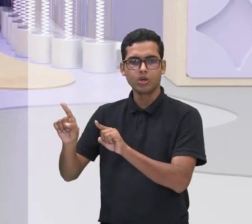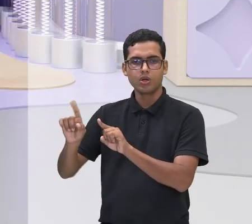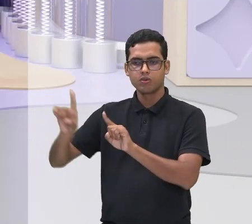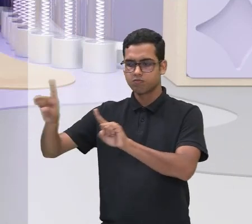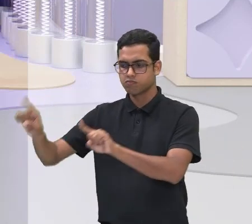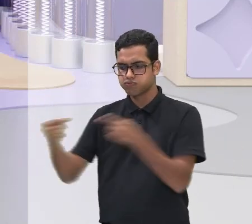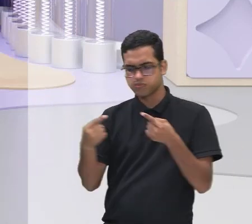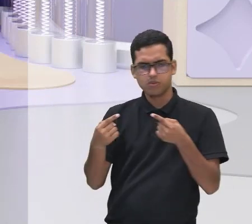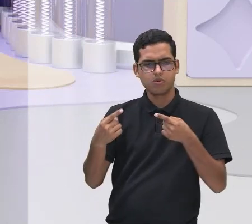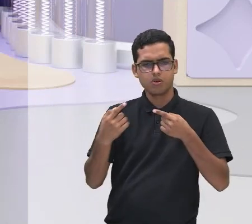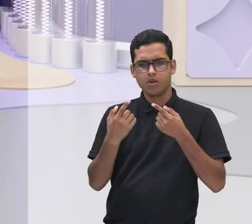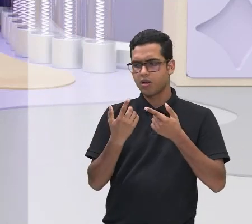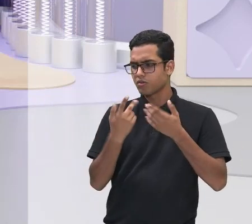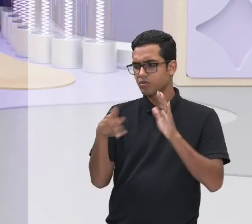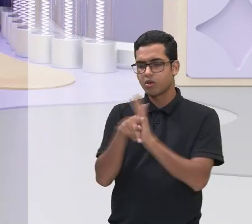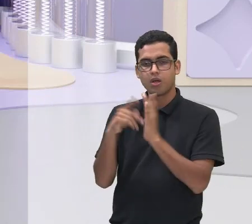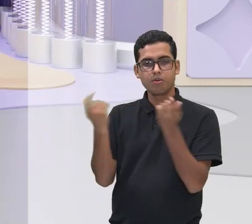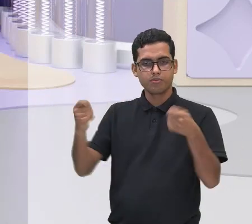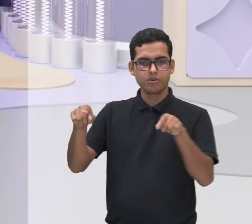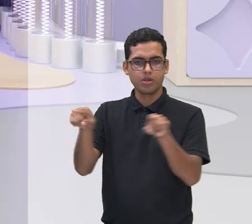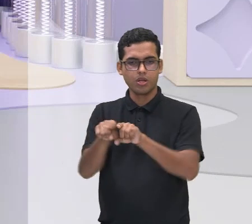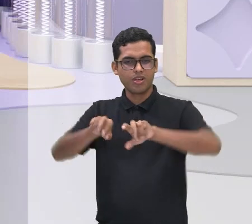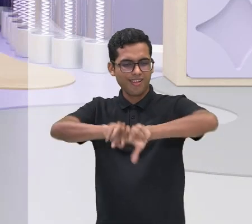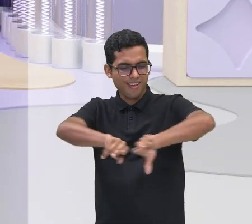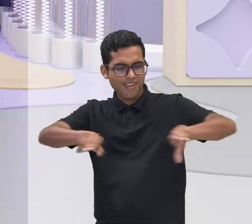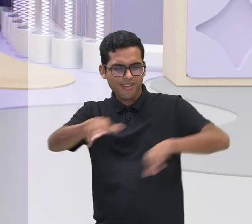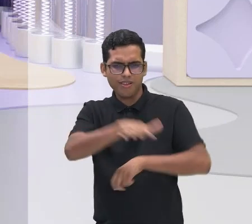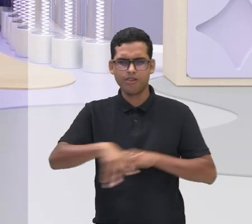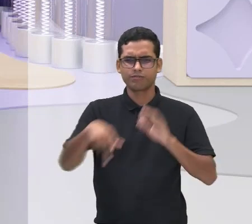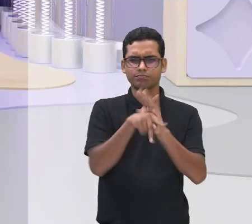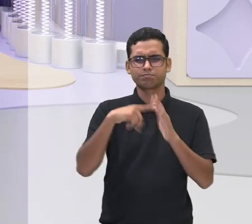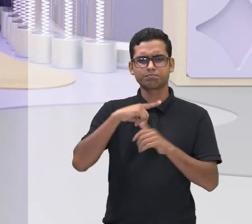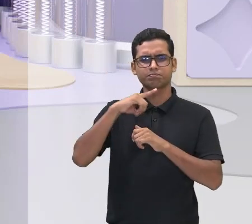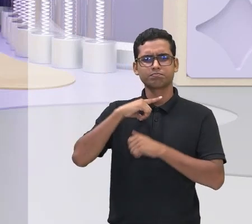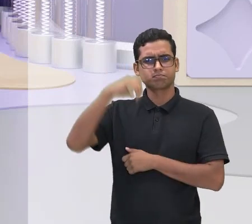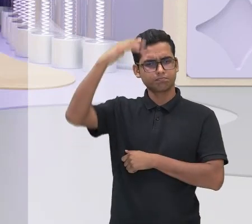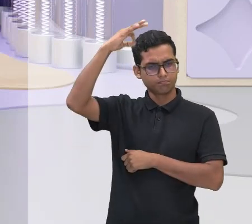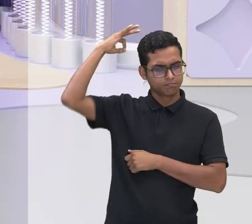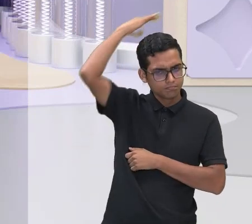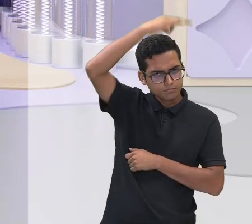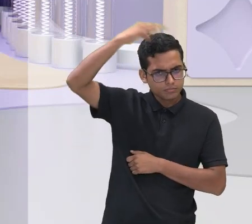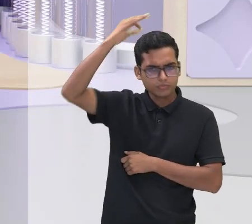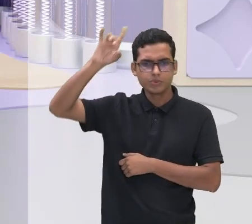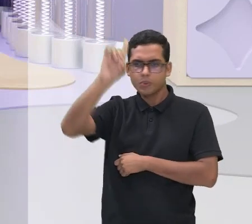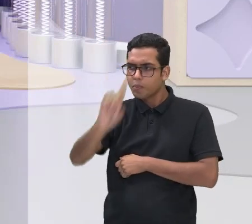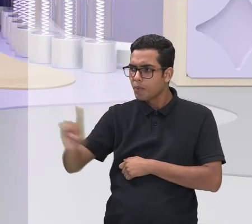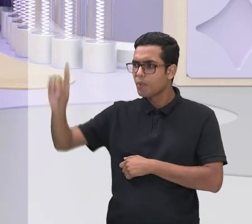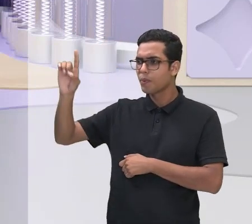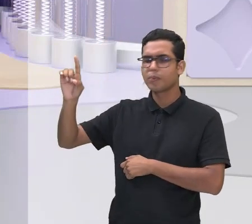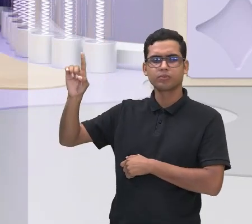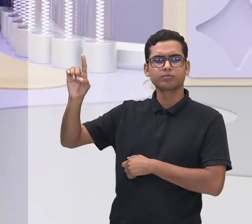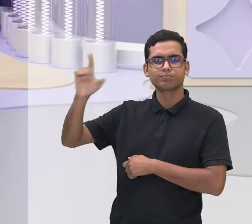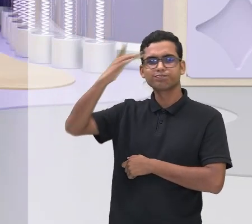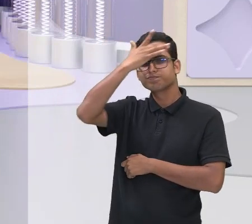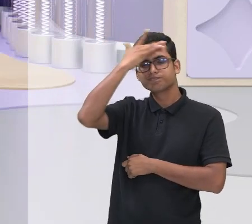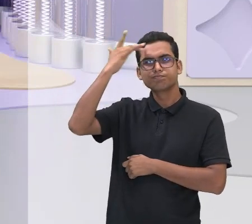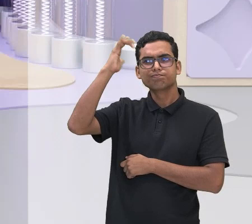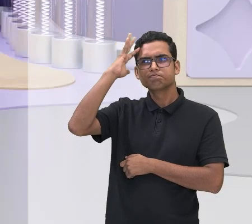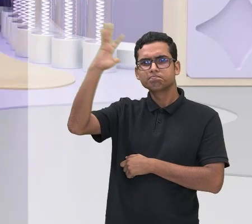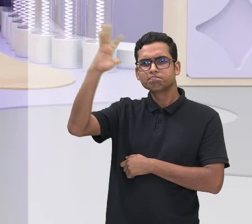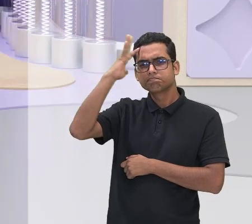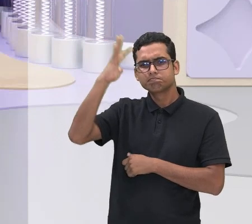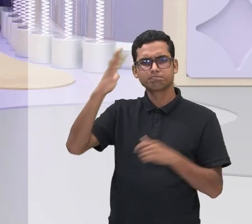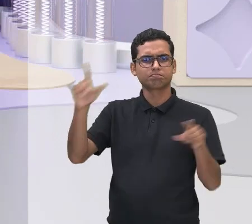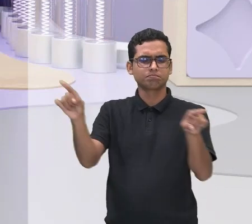essa pluralidade em relação ao mundo espiritual, ao sagrado, a Deus, olha a figura aí, alguém pensando, e